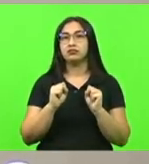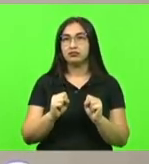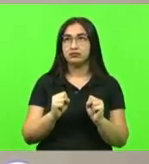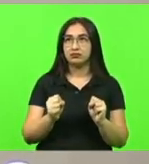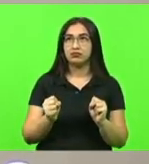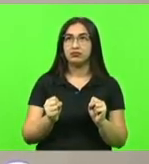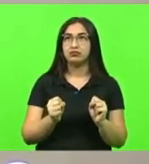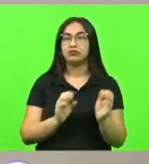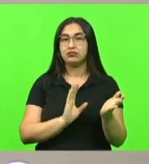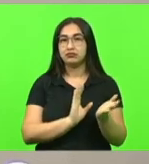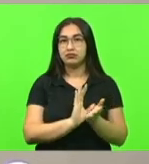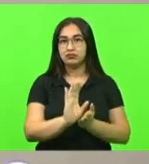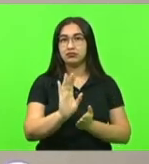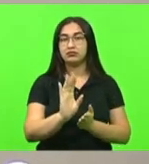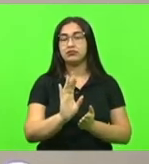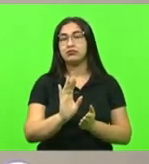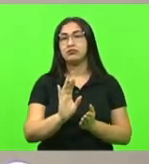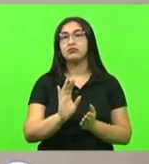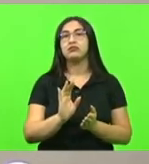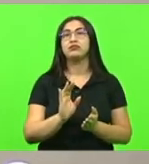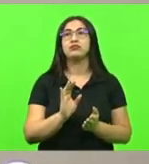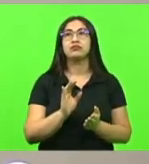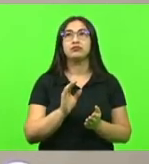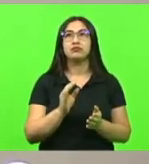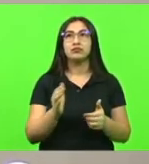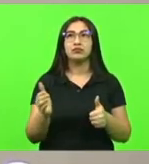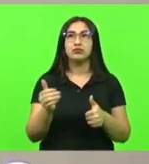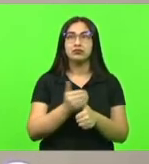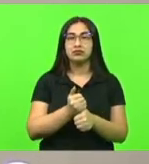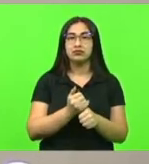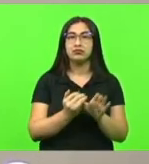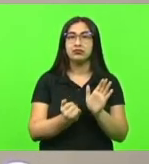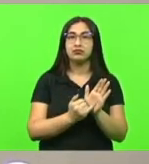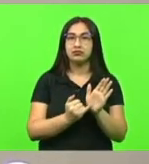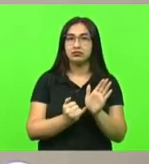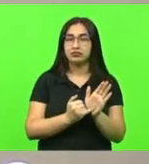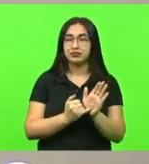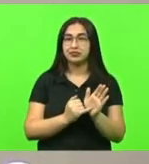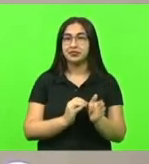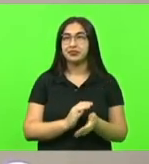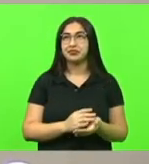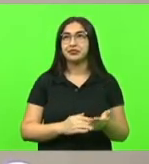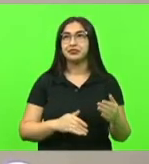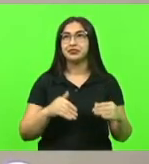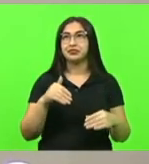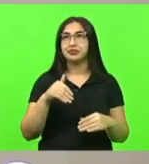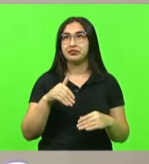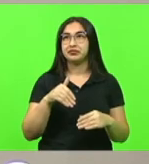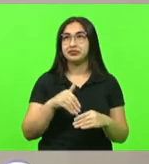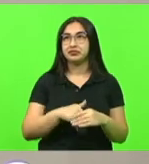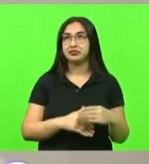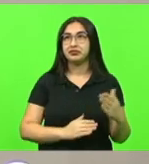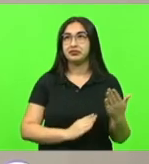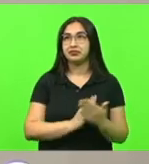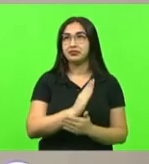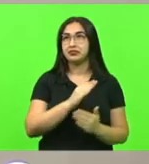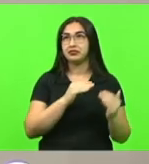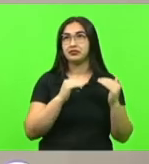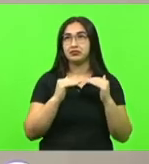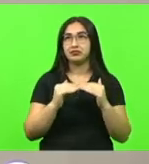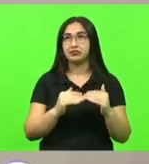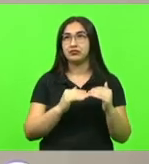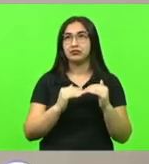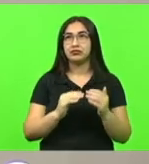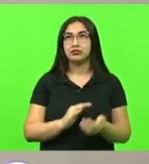do excedente nas operações de substituição tributária. Deputados que aprovam permaneçam como se encontram. Aprovado por